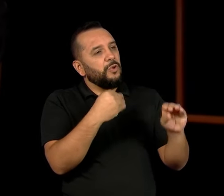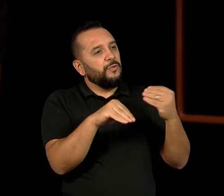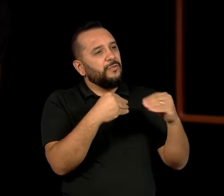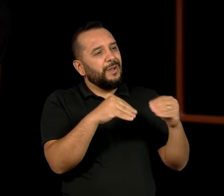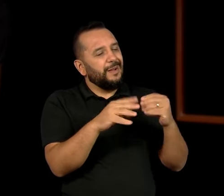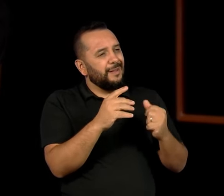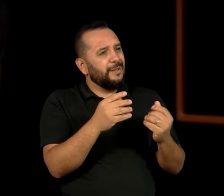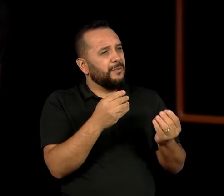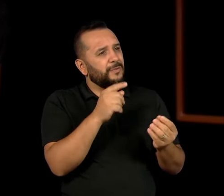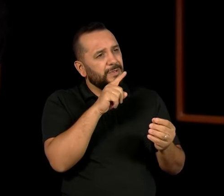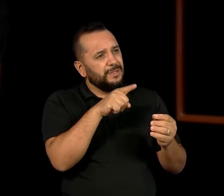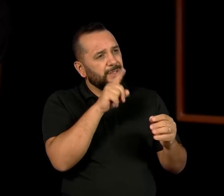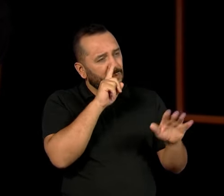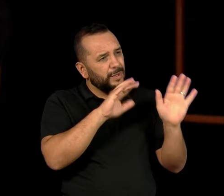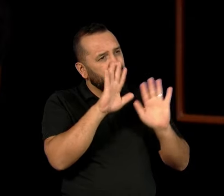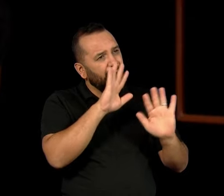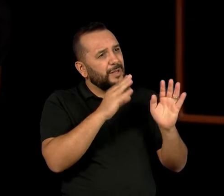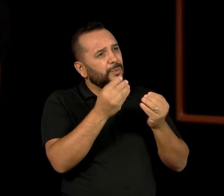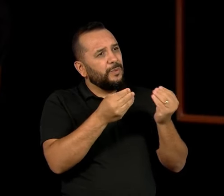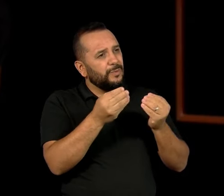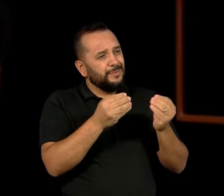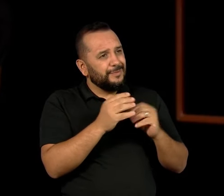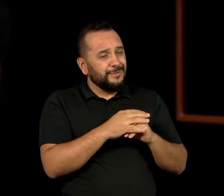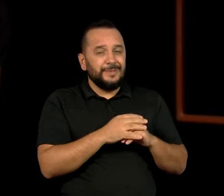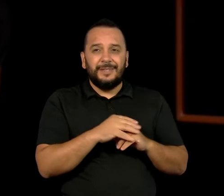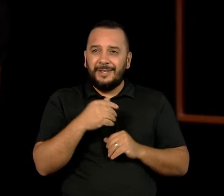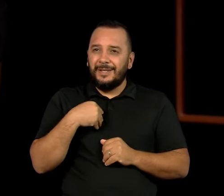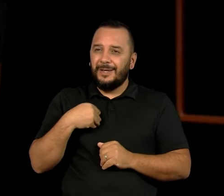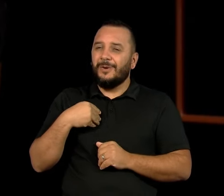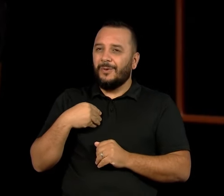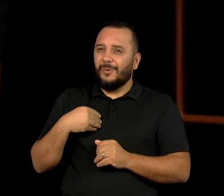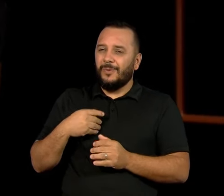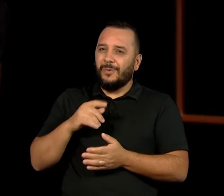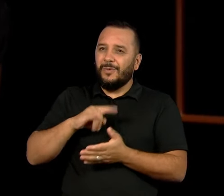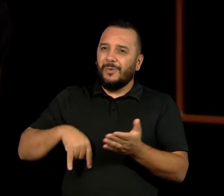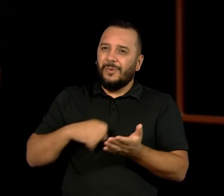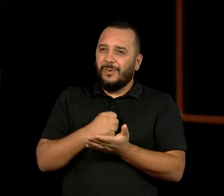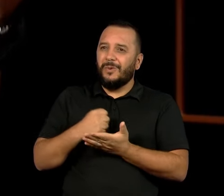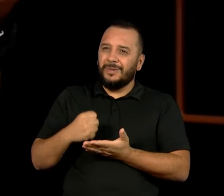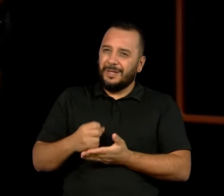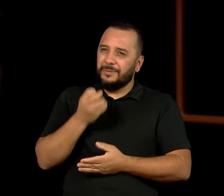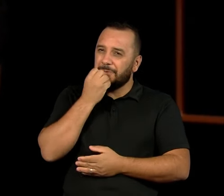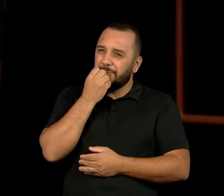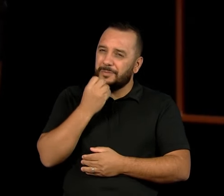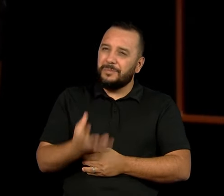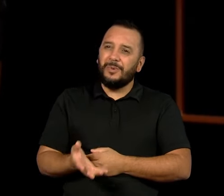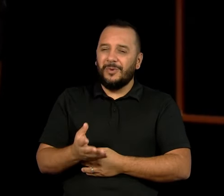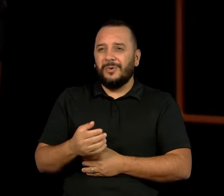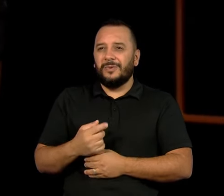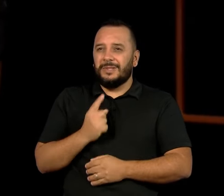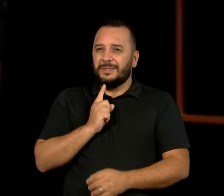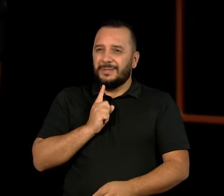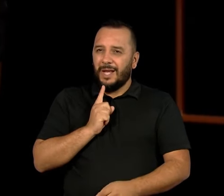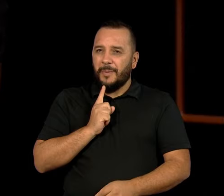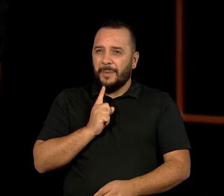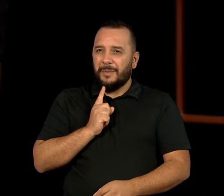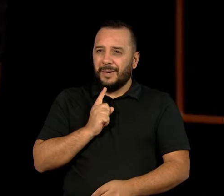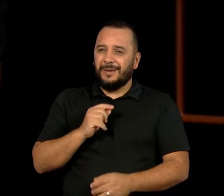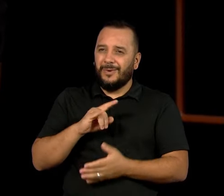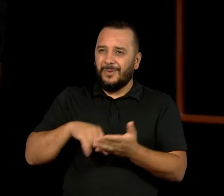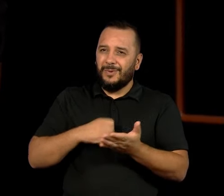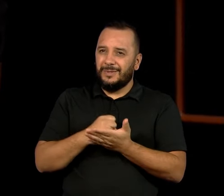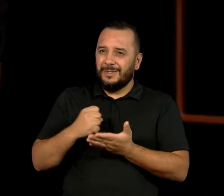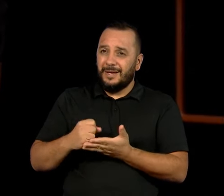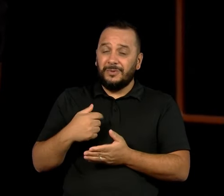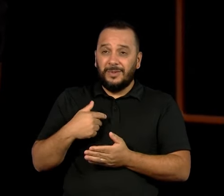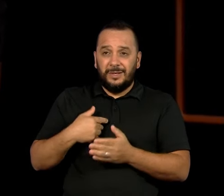interessante, porque eu tinha um contrato muito bom com o Silvio Santos, que tenho gratidão por esse contrato que ele me deu, que era para fazer